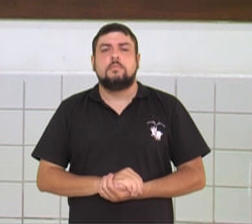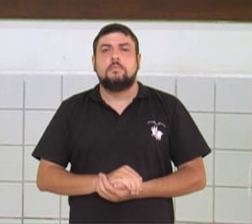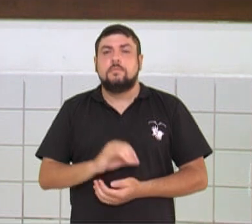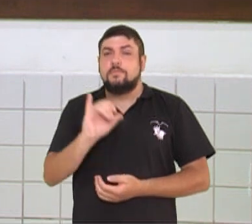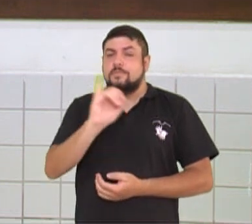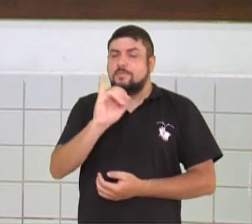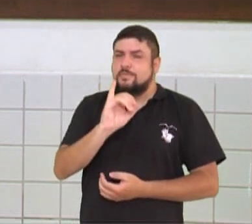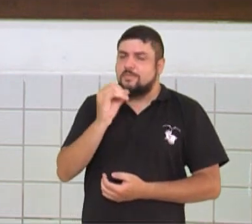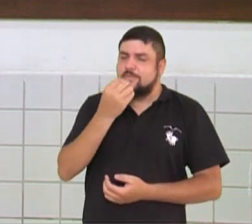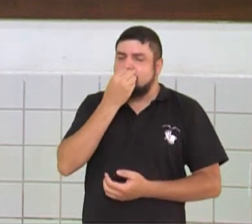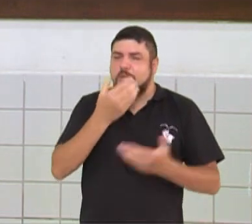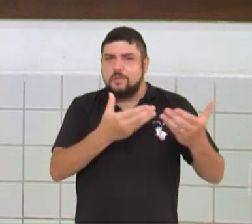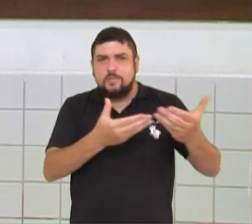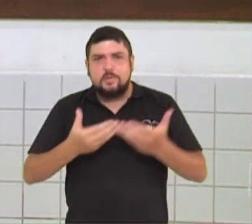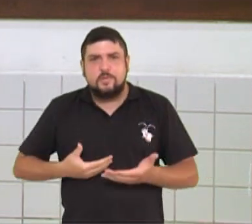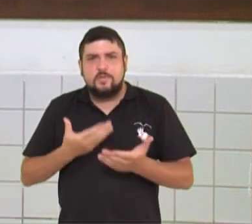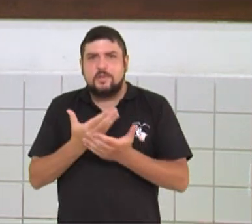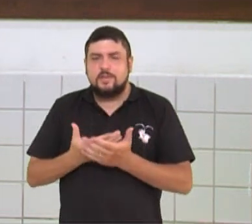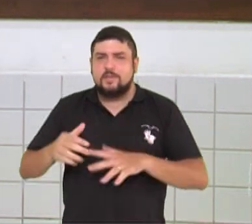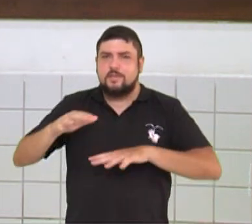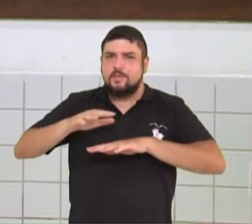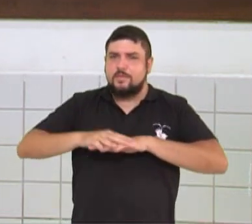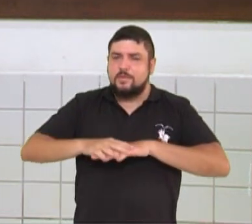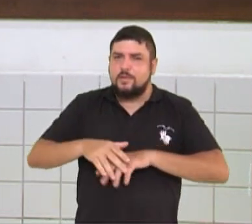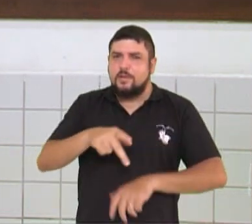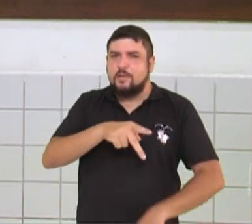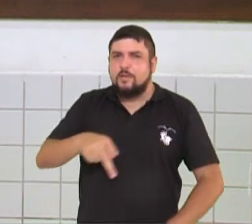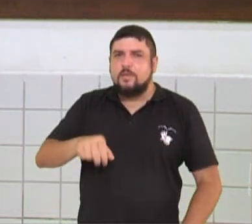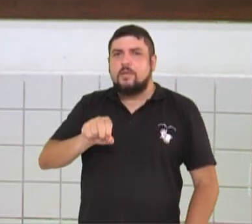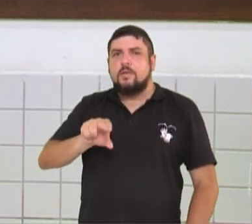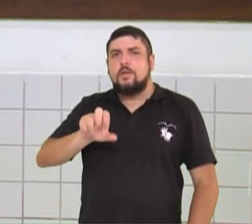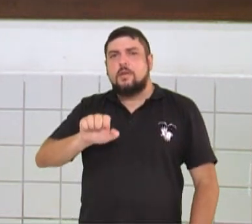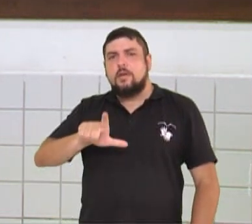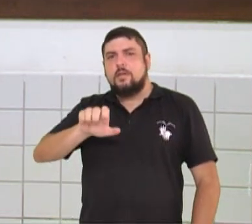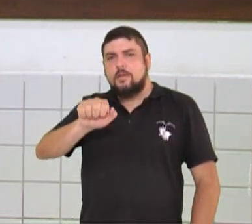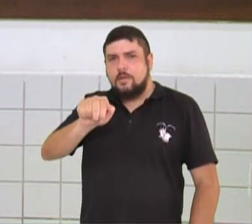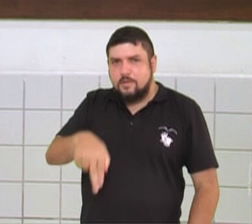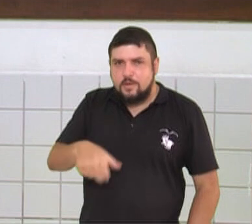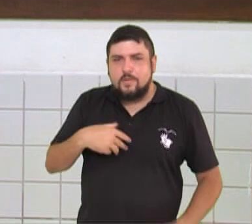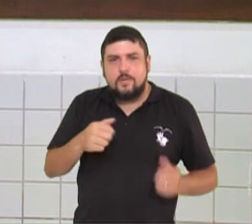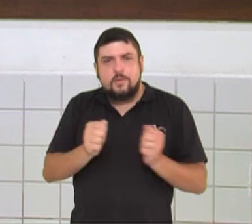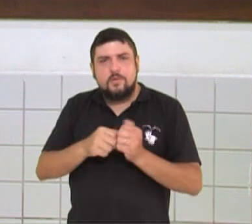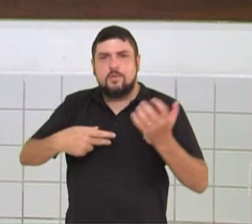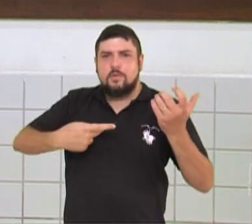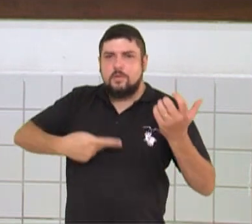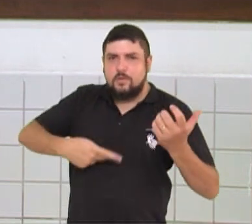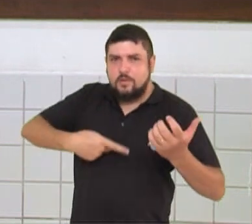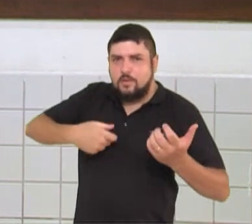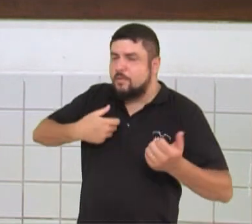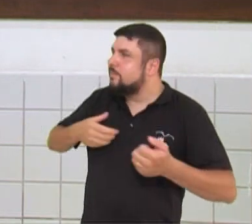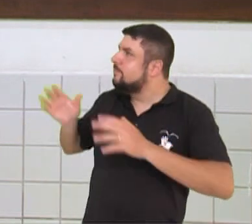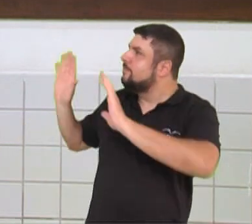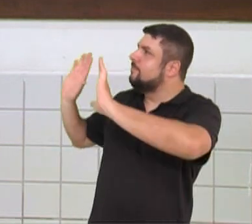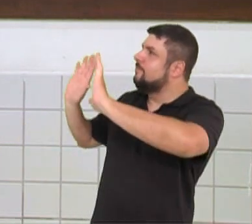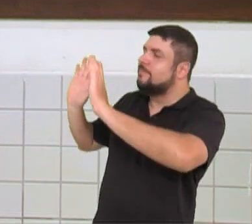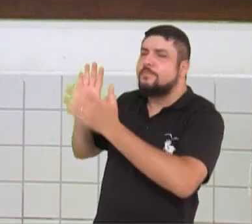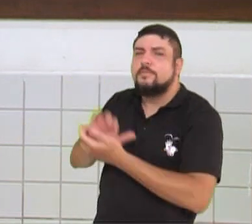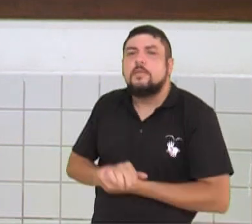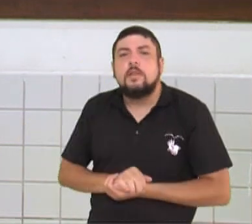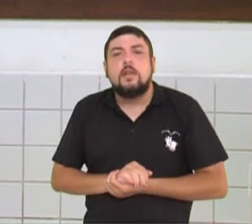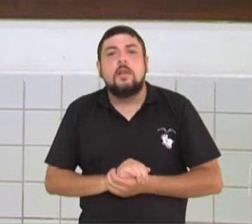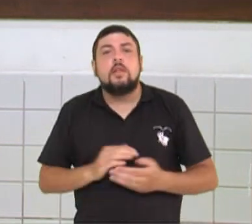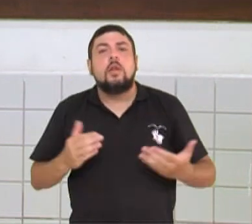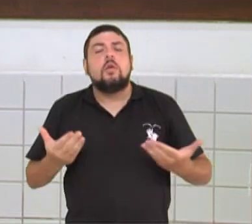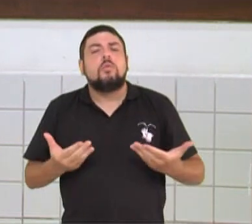Olá pessoal, bem-vindos a mais uma aula de matemática. Eu sou a professora Suelen Rodrigues, estou aqui com o Paulo, nosso intérprete de hoje, e hoje nós